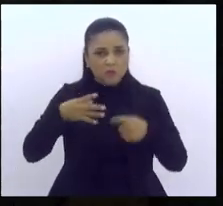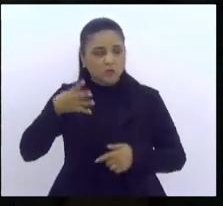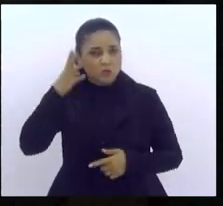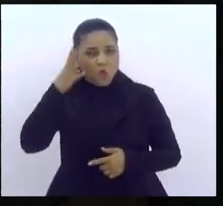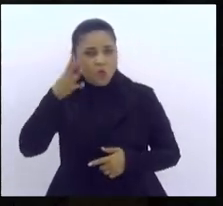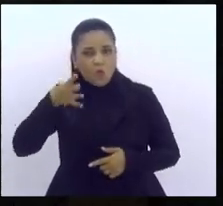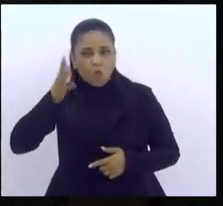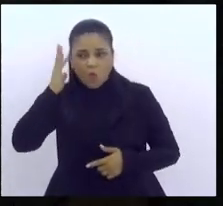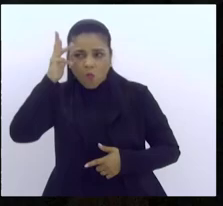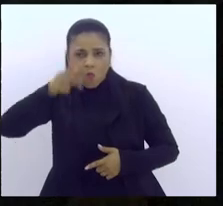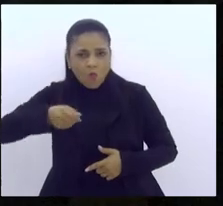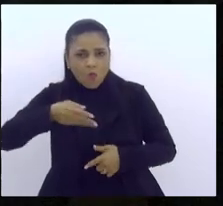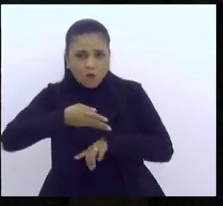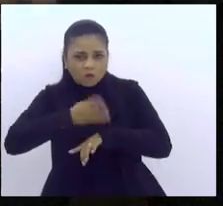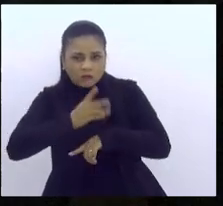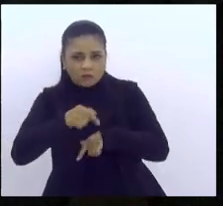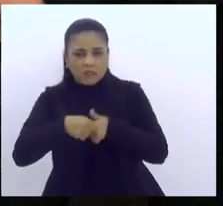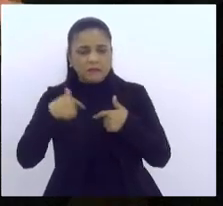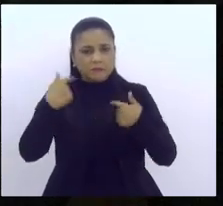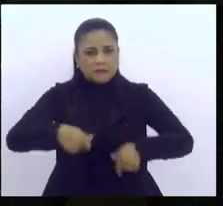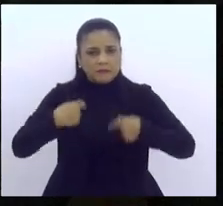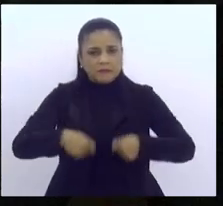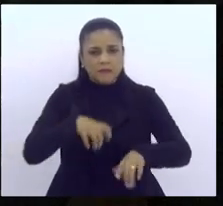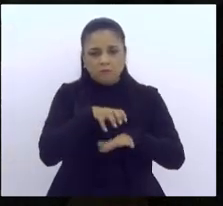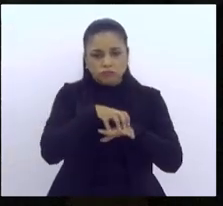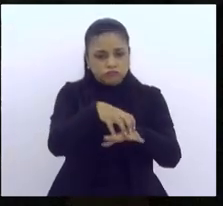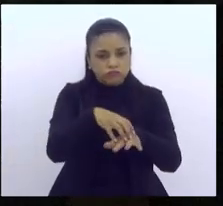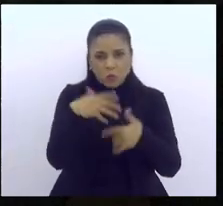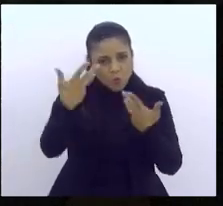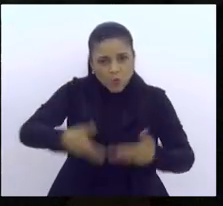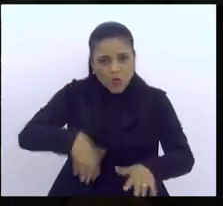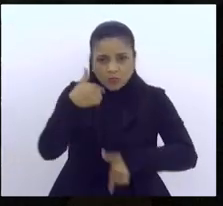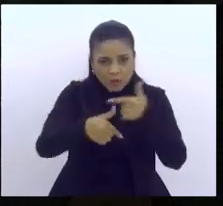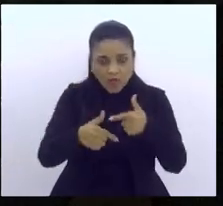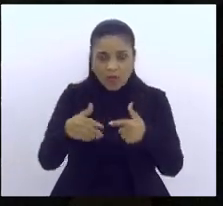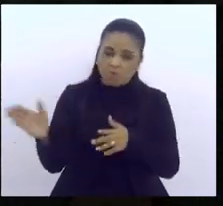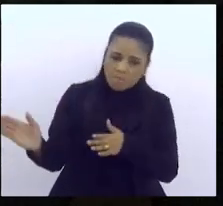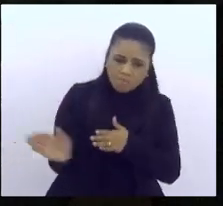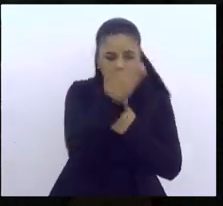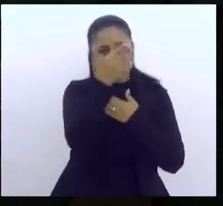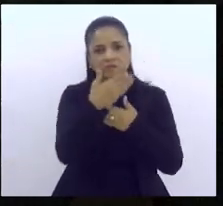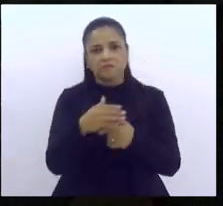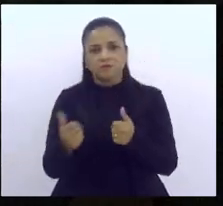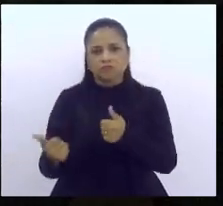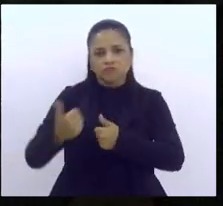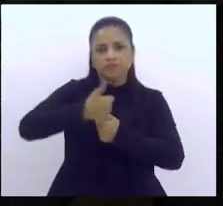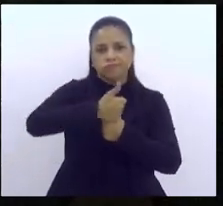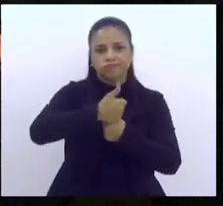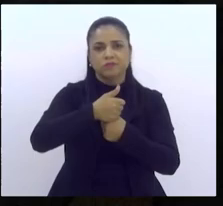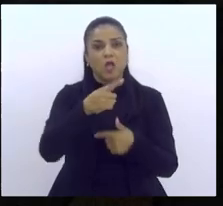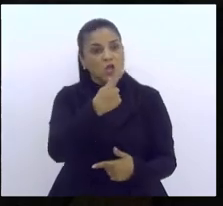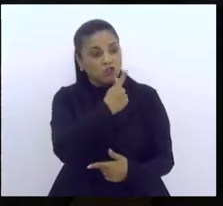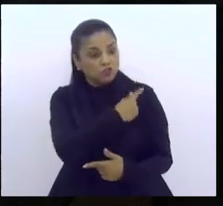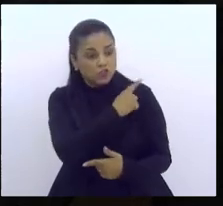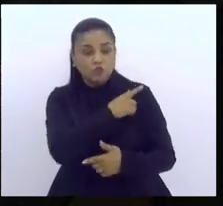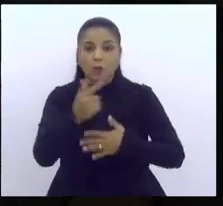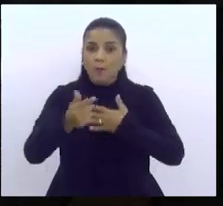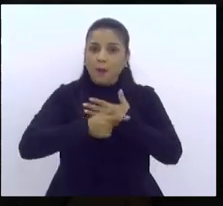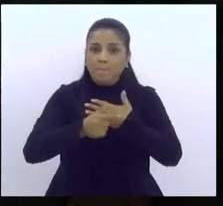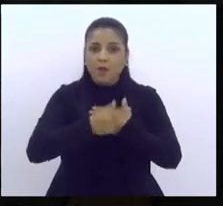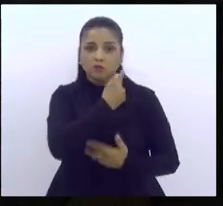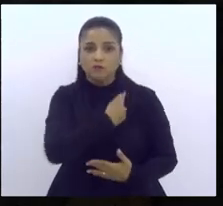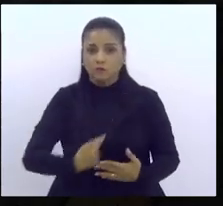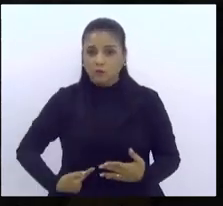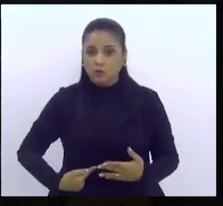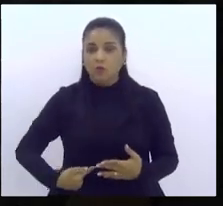trabalhar, que depende do transporte público, se o cara não quer trabalhar, manda embora, coloca outro. Esse é o papel do gestor, do governador, é saber